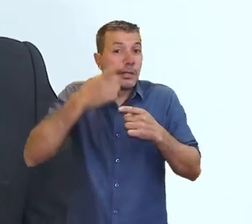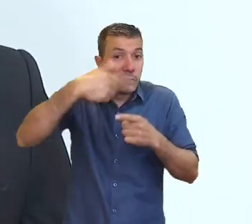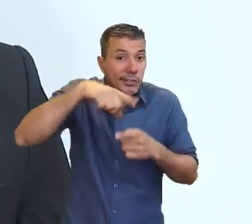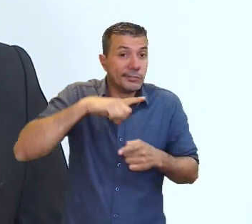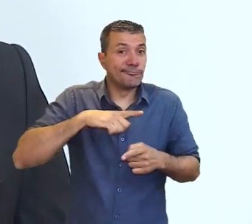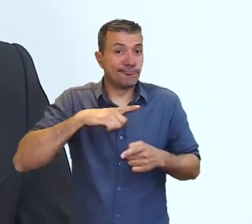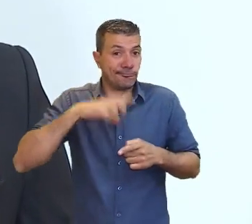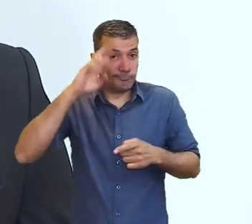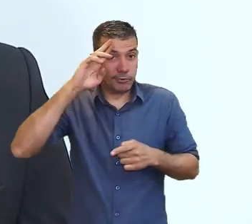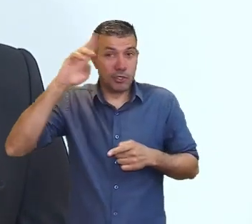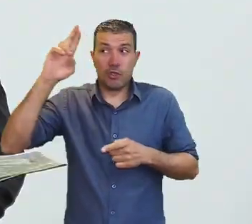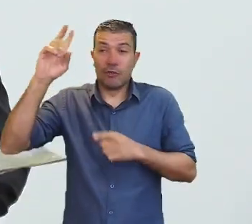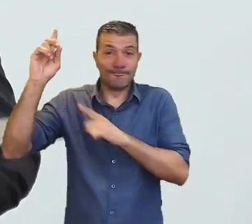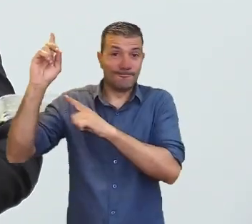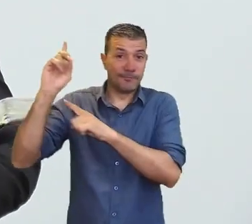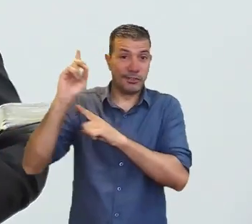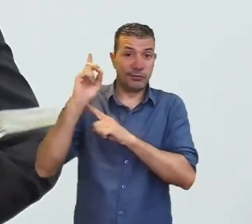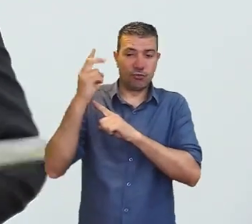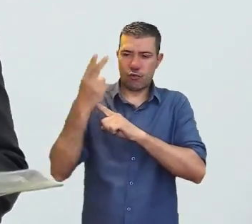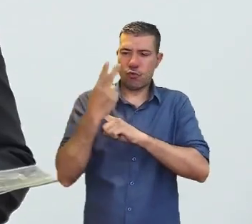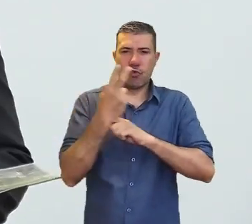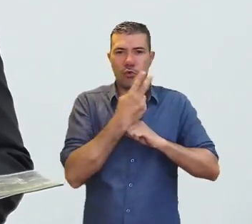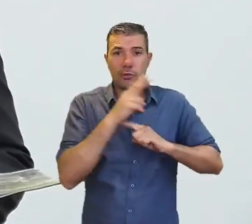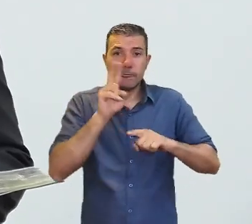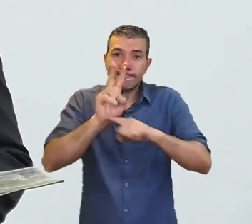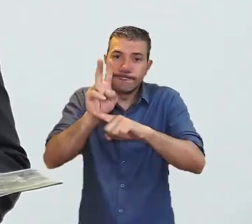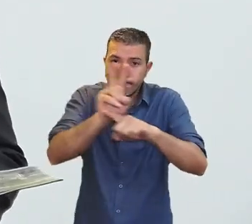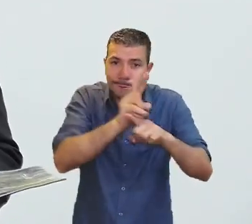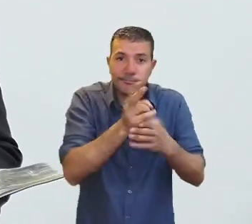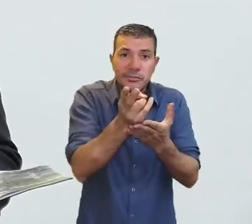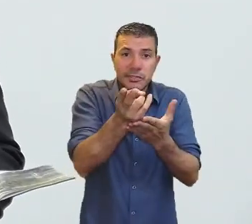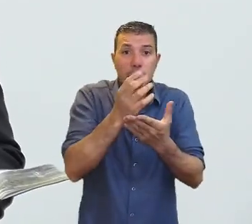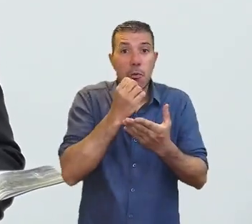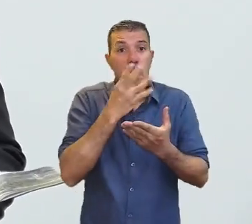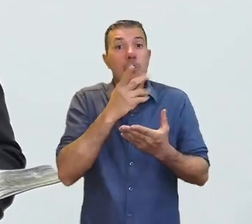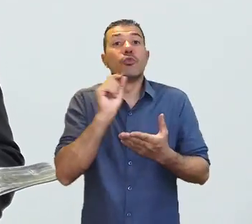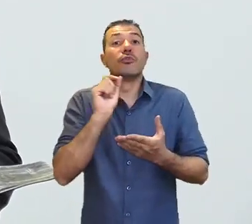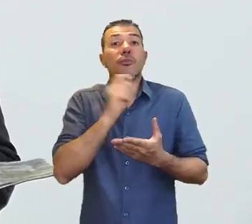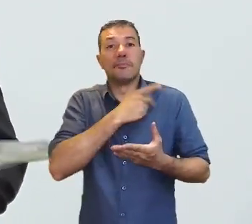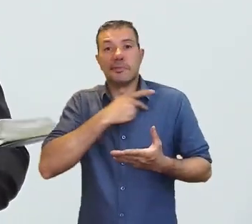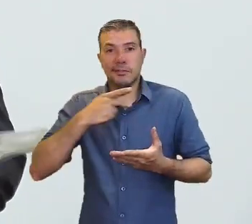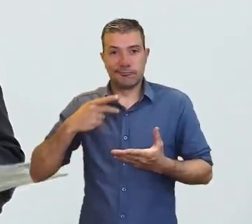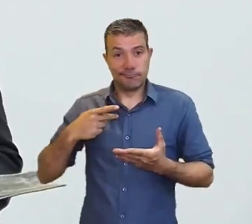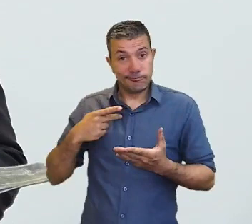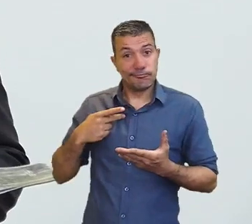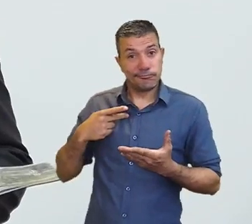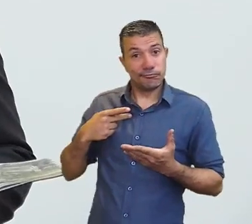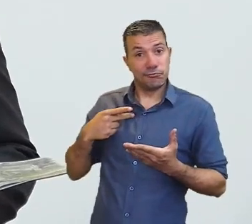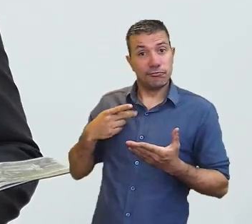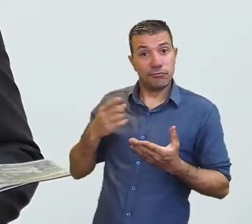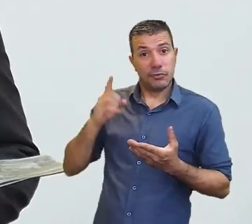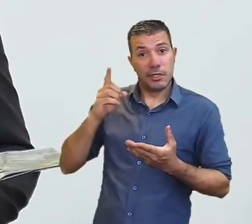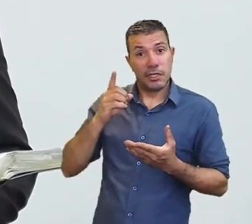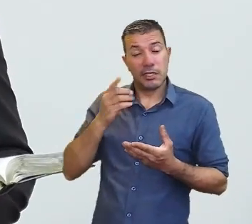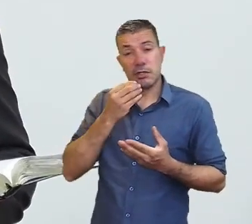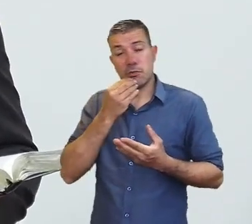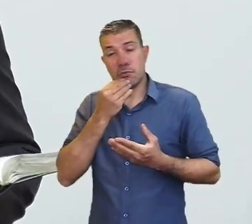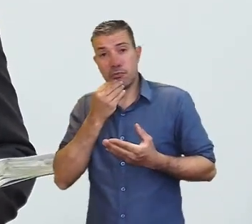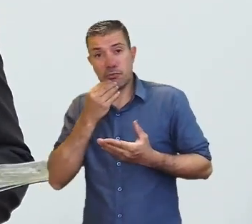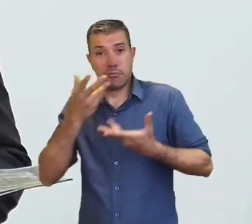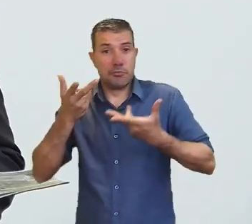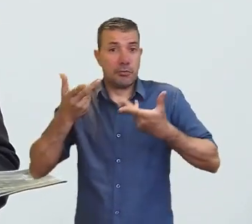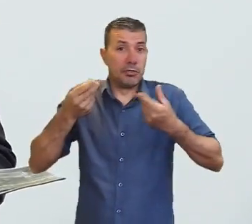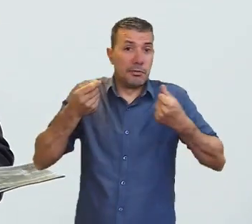um Senhor que cuida de nós como um bom pastor, e Ele vai nos proporcionar as